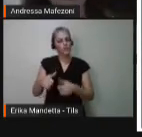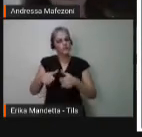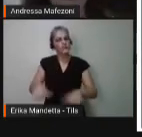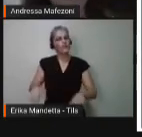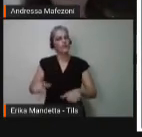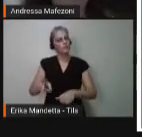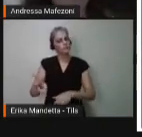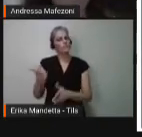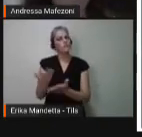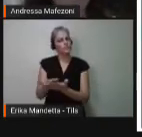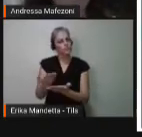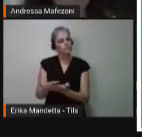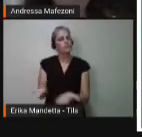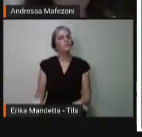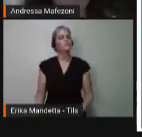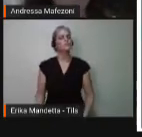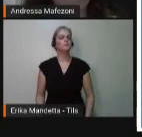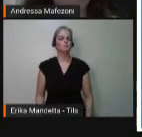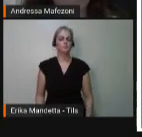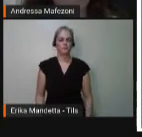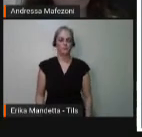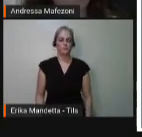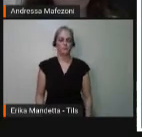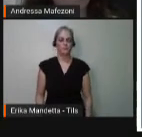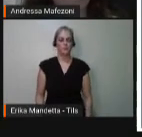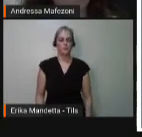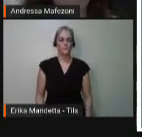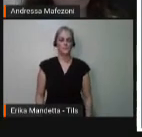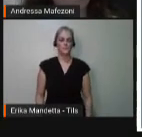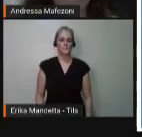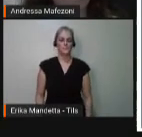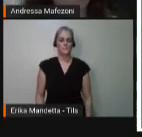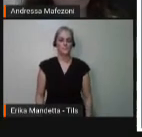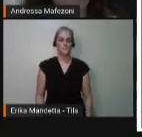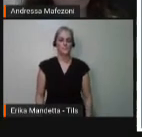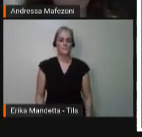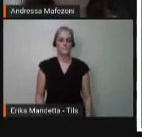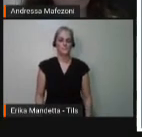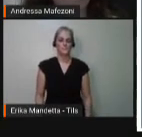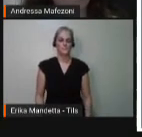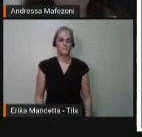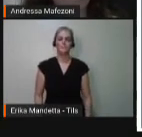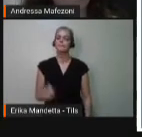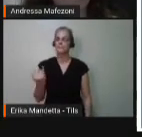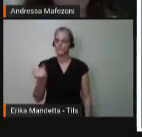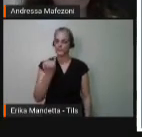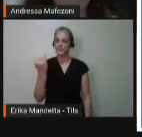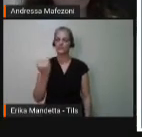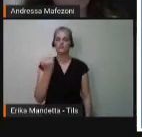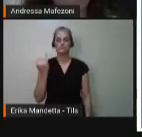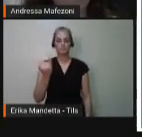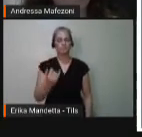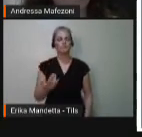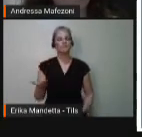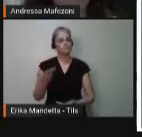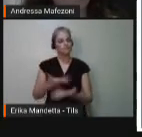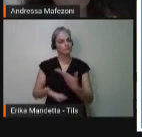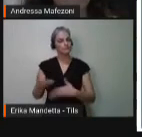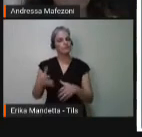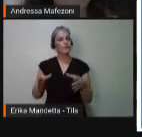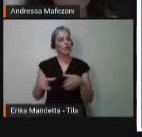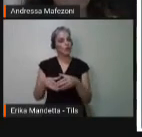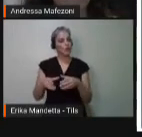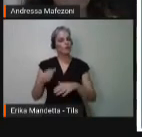por isso, é muito importante essa troca de experiência entre esses profissionais. Outro ponto